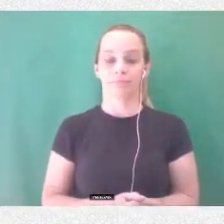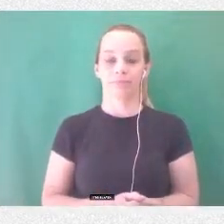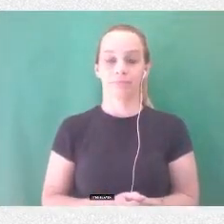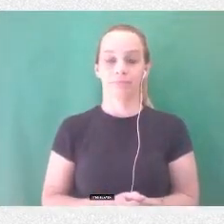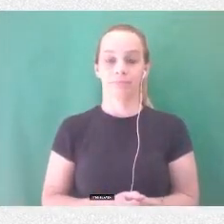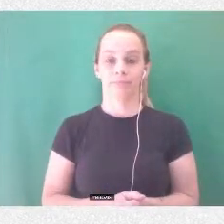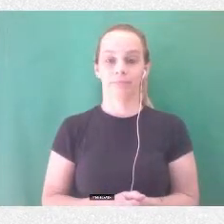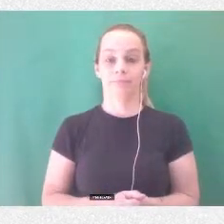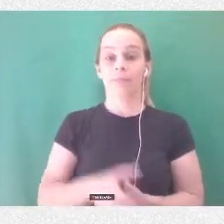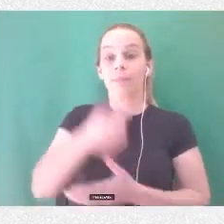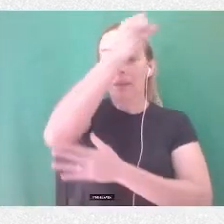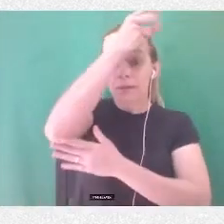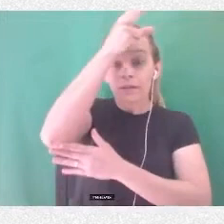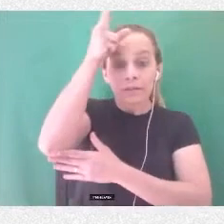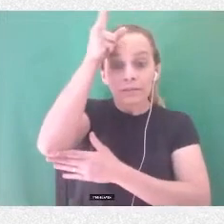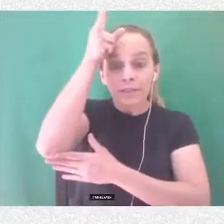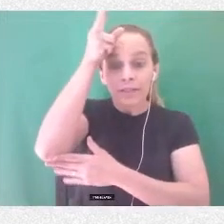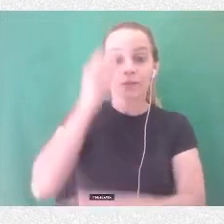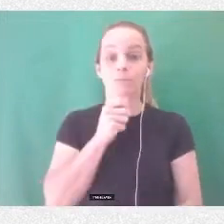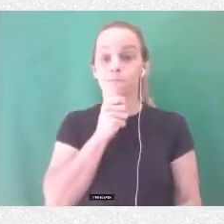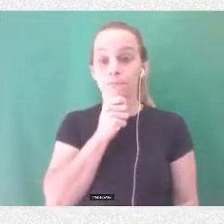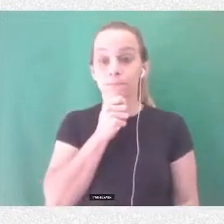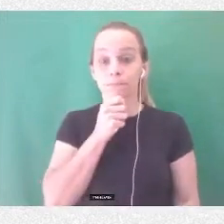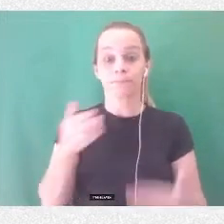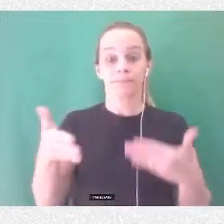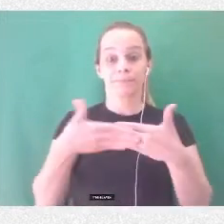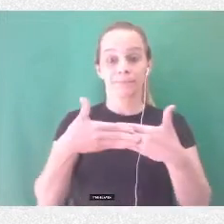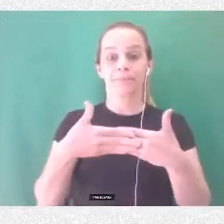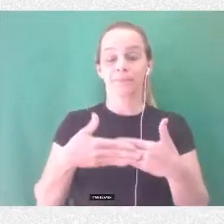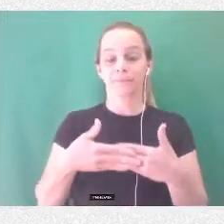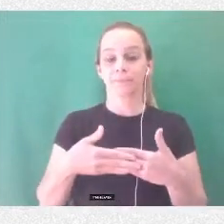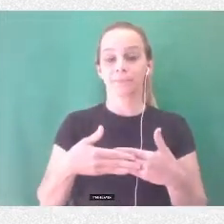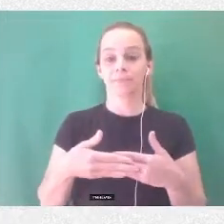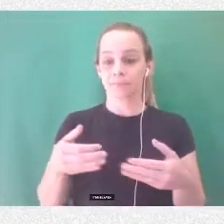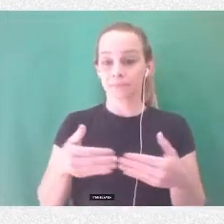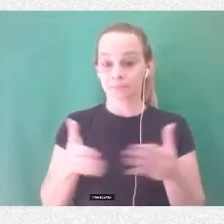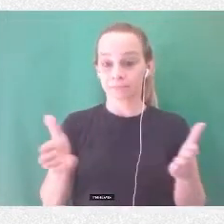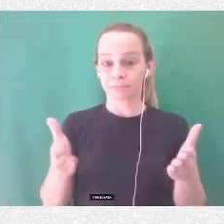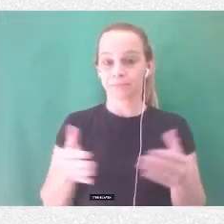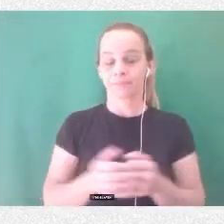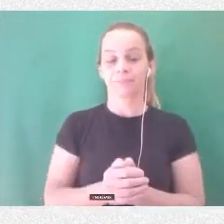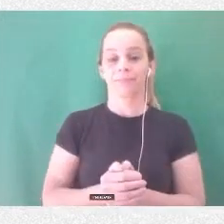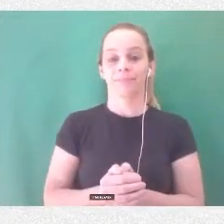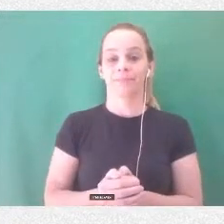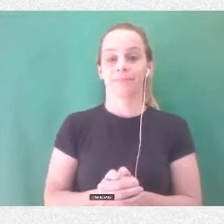Senhor prefeito, o seu microfone está desligado. O senhor pode ligar, por gentileza?